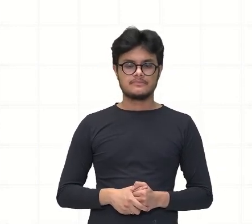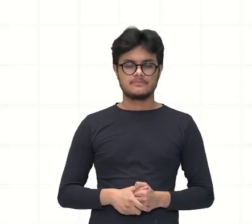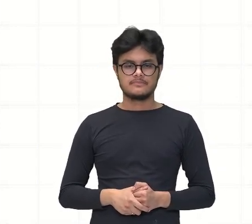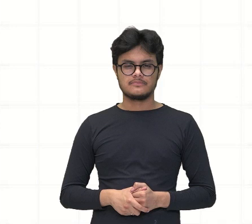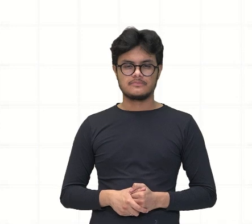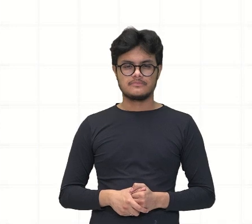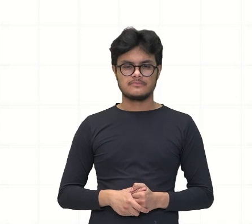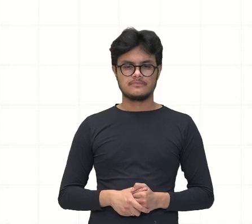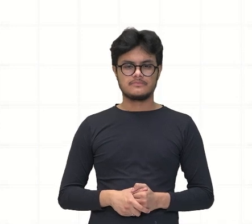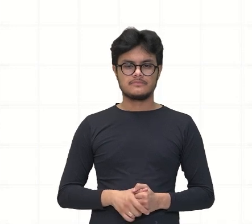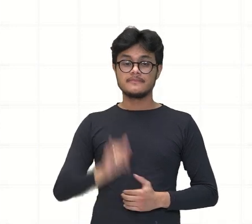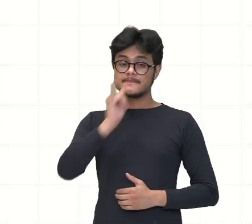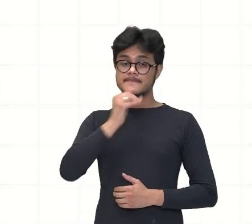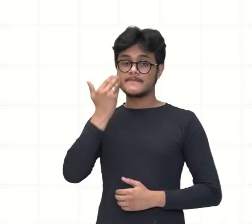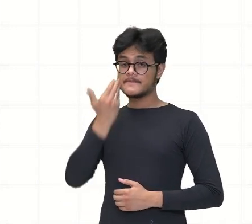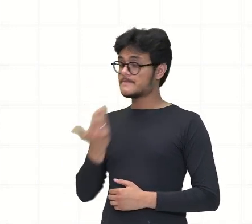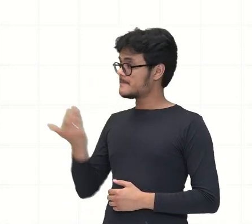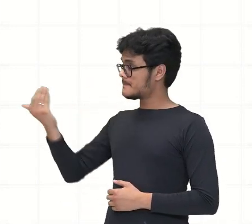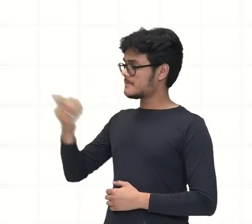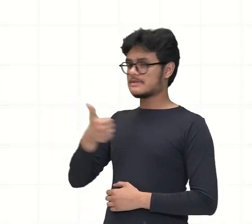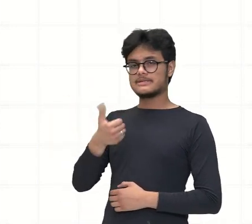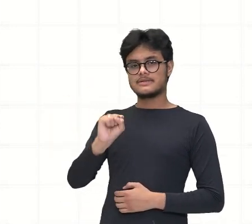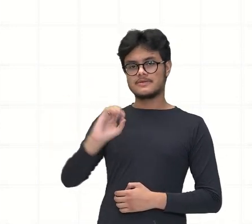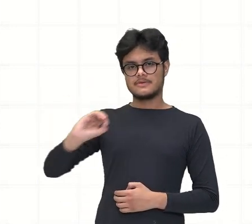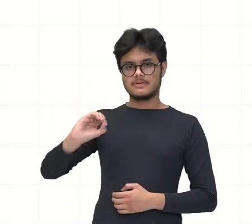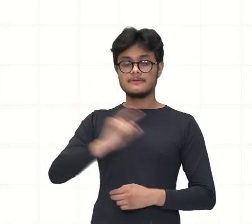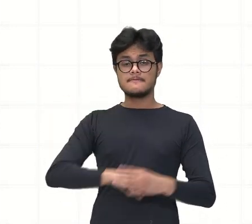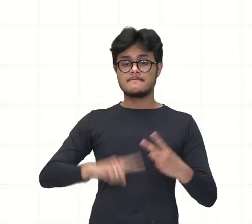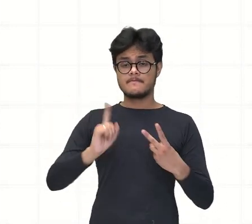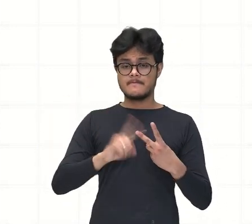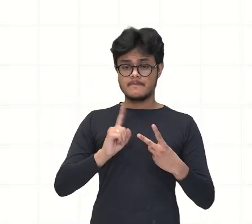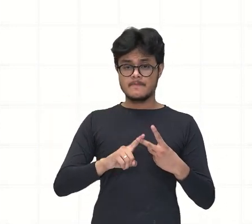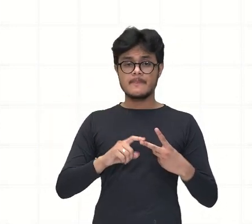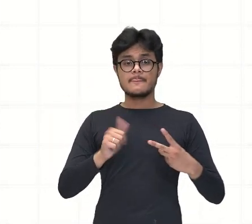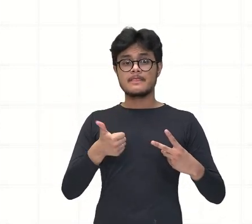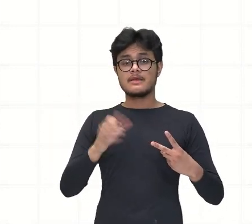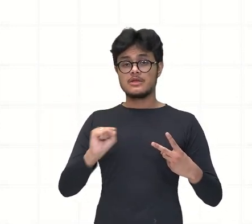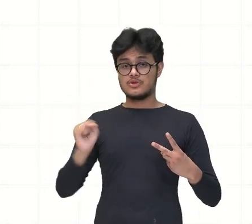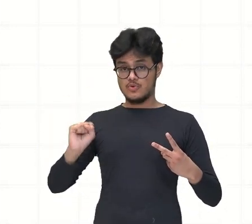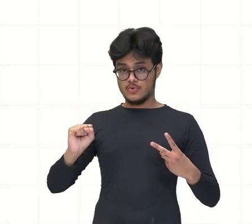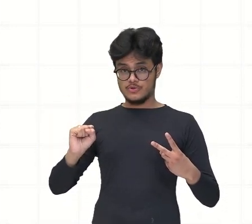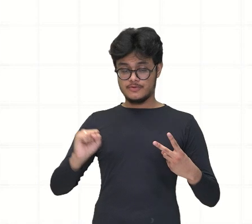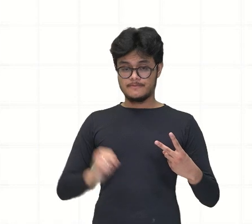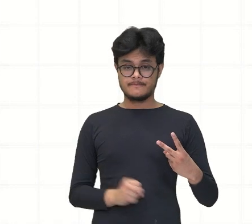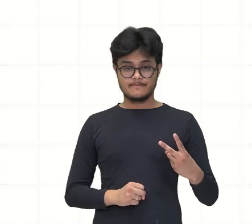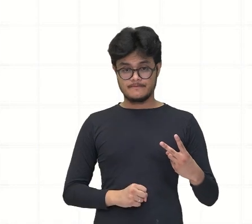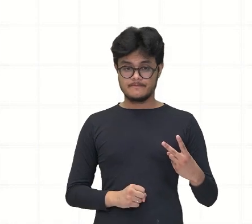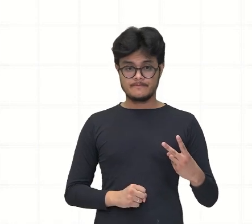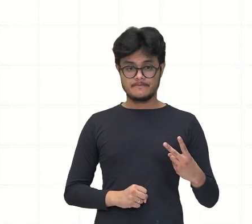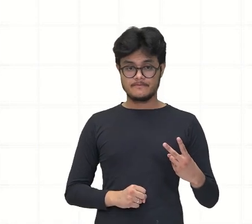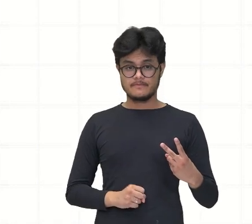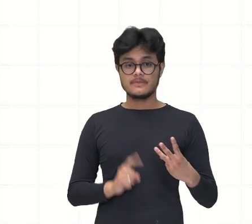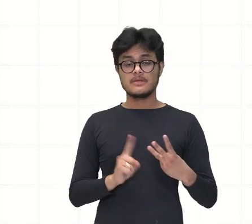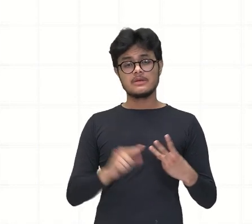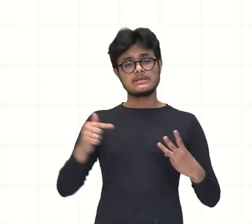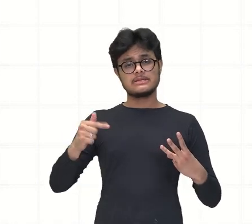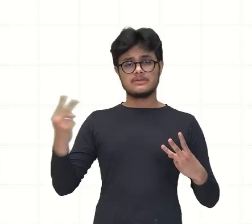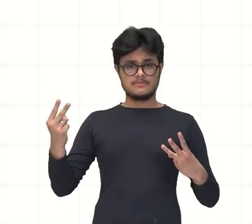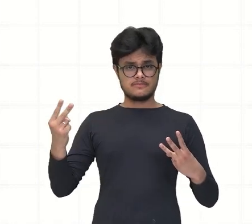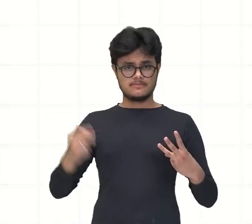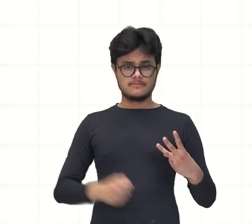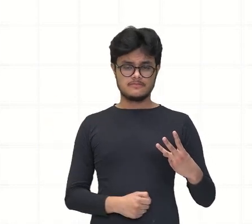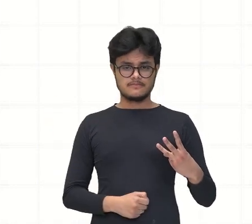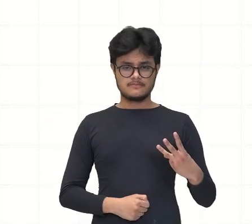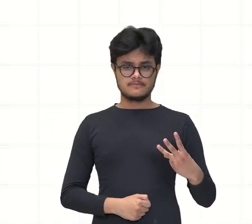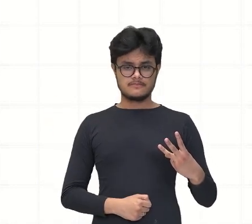ó. O segundo setor, ele vai ter 108 graus. E o terceiro setor, que